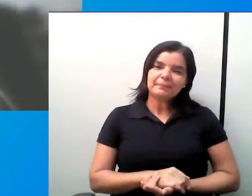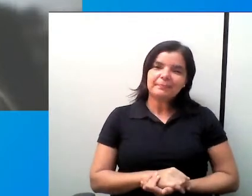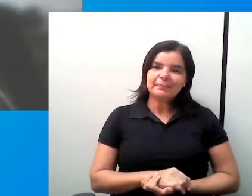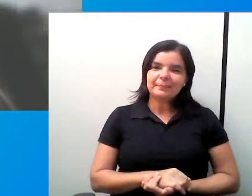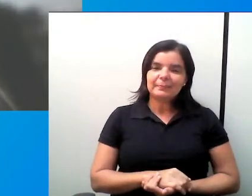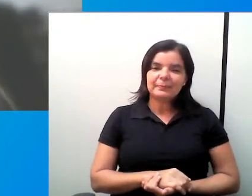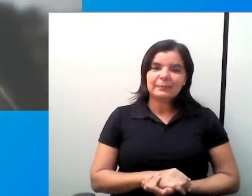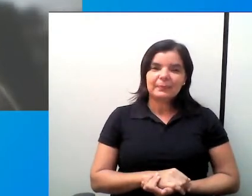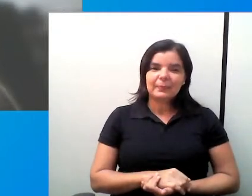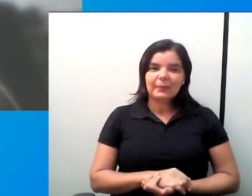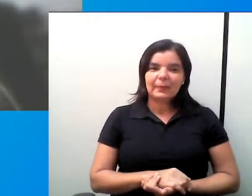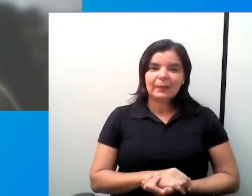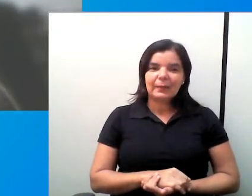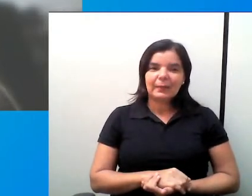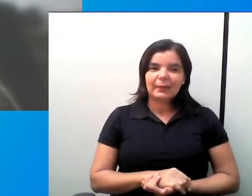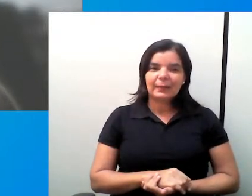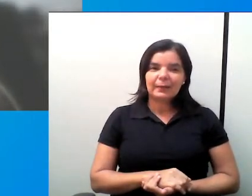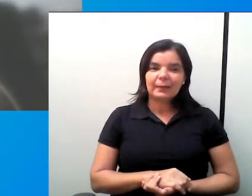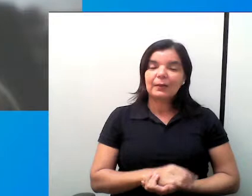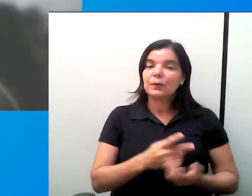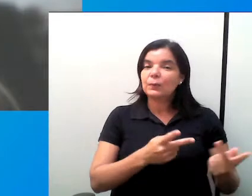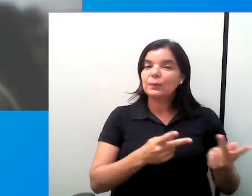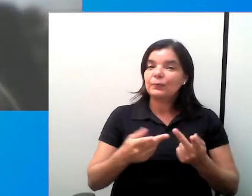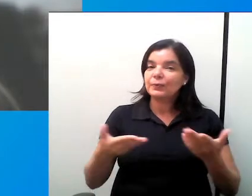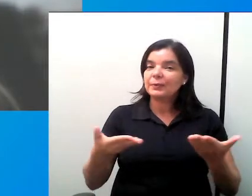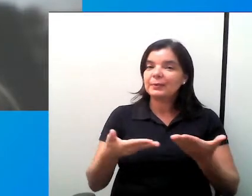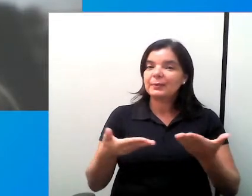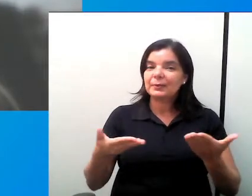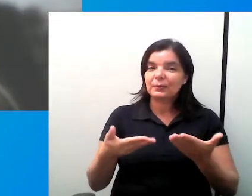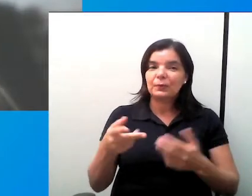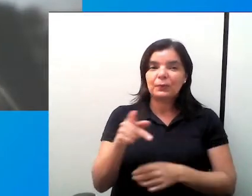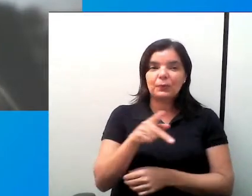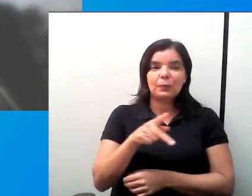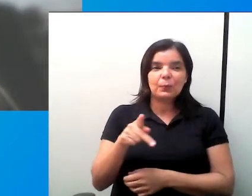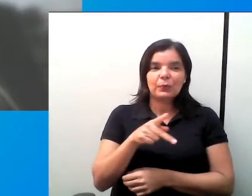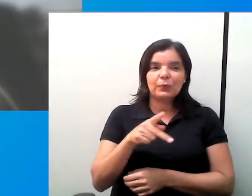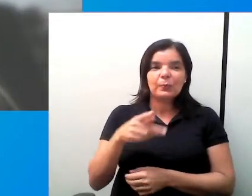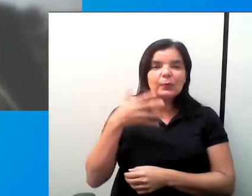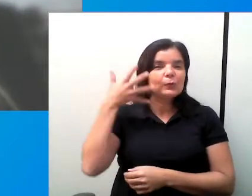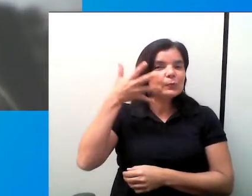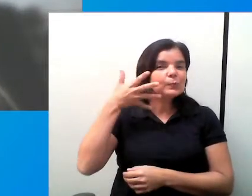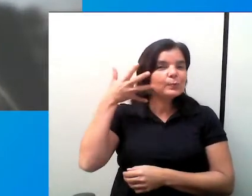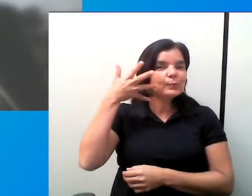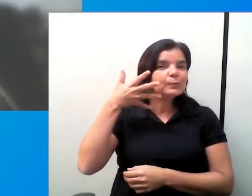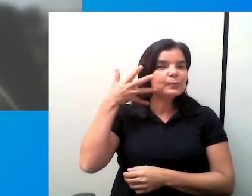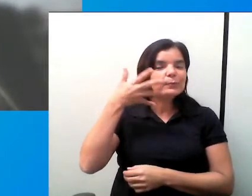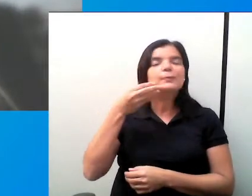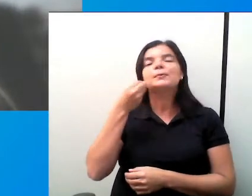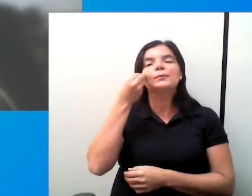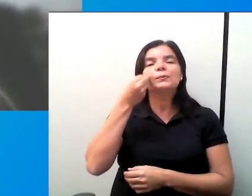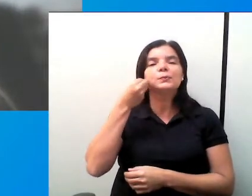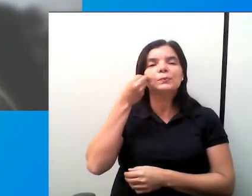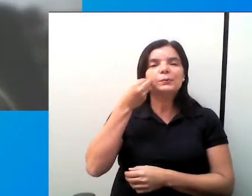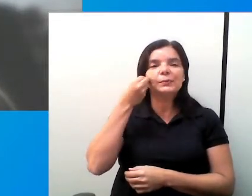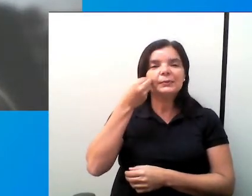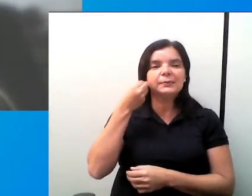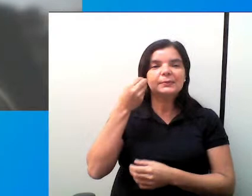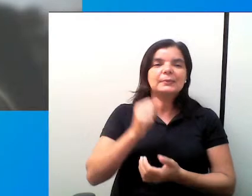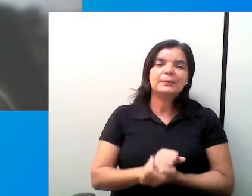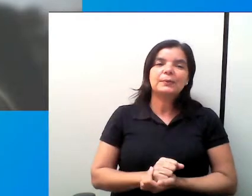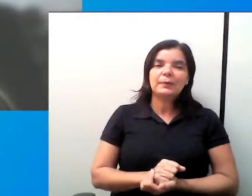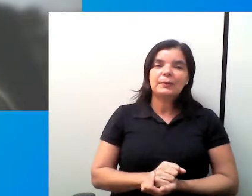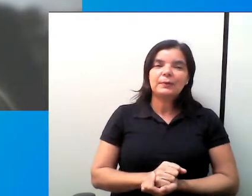professora. Eu convido, então, agora para proferir a palestra, o relato de experiência da curricularização da